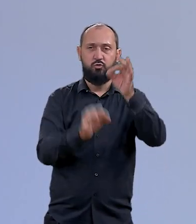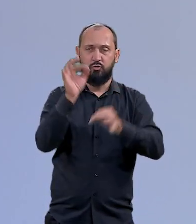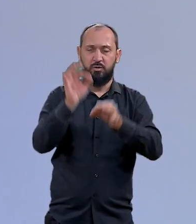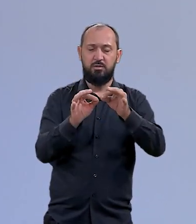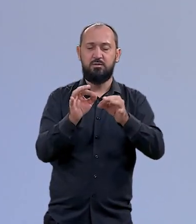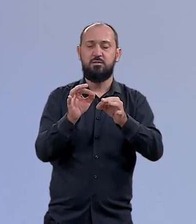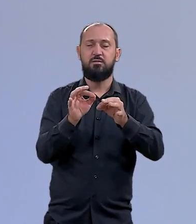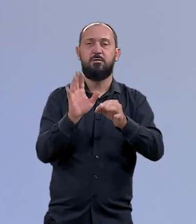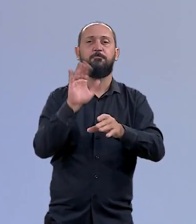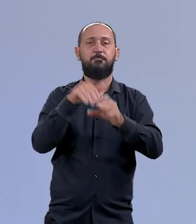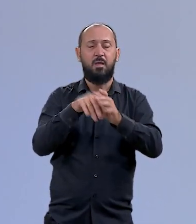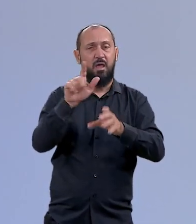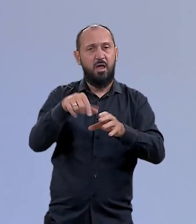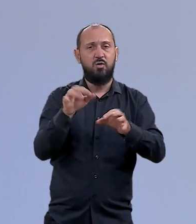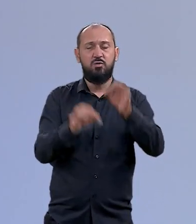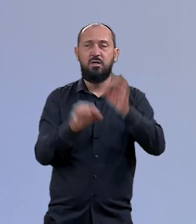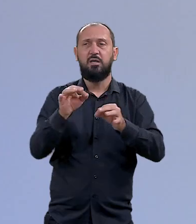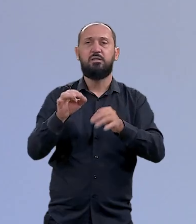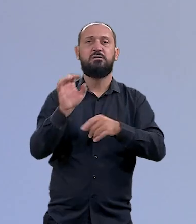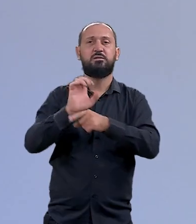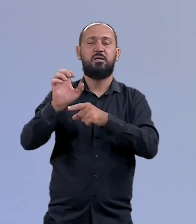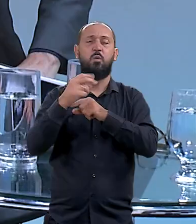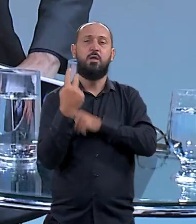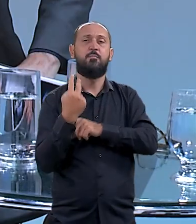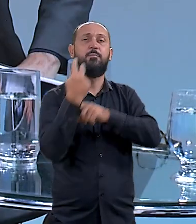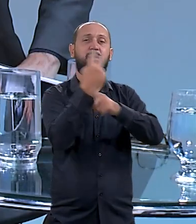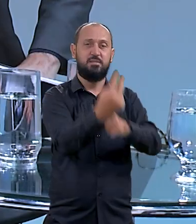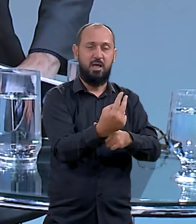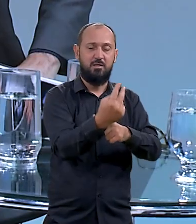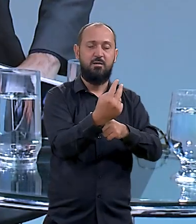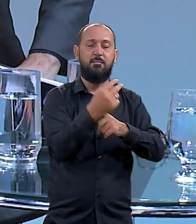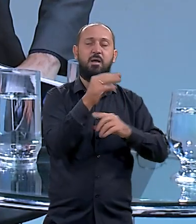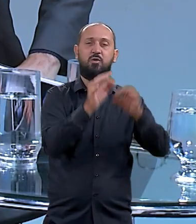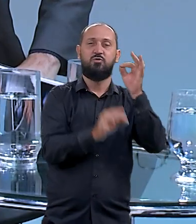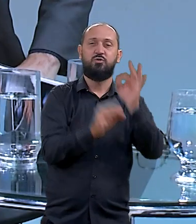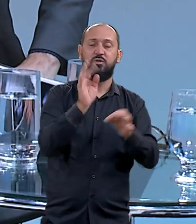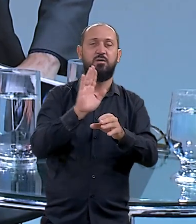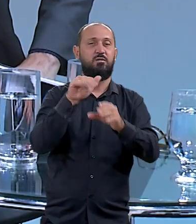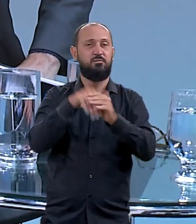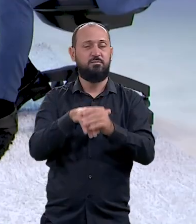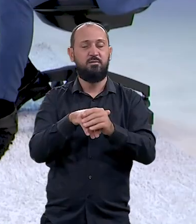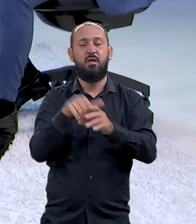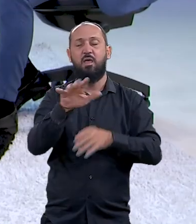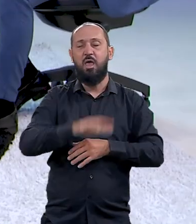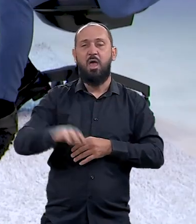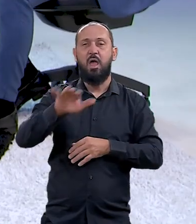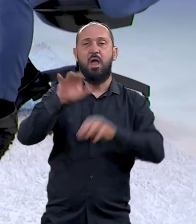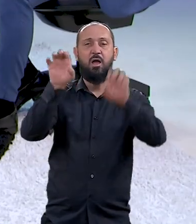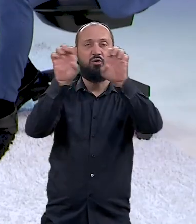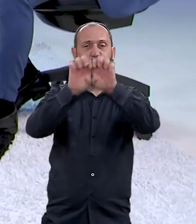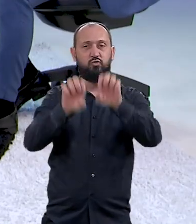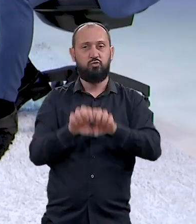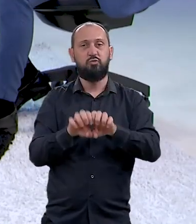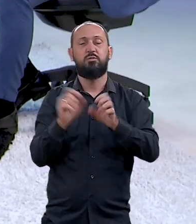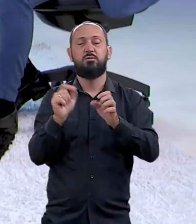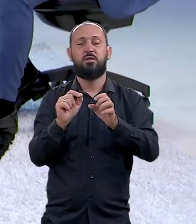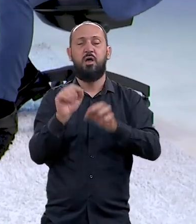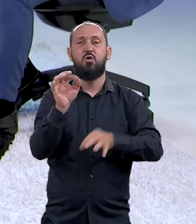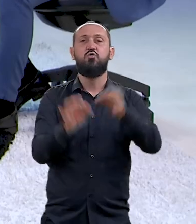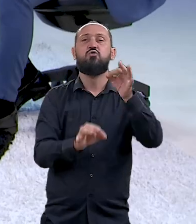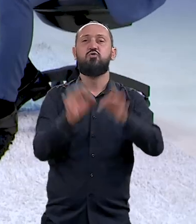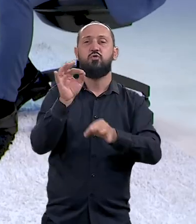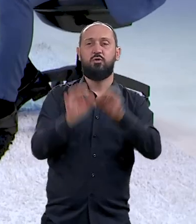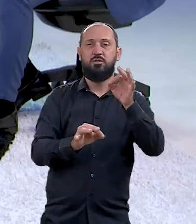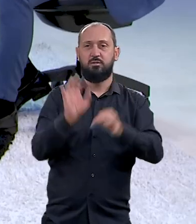2 desembargadores, nós temos 3 juízes de primeira instância e 2 advogados que compõem os tribunais regionais eleitorais.